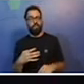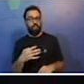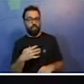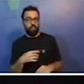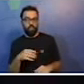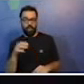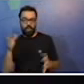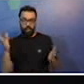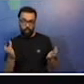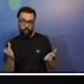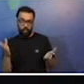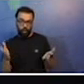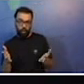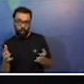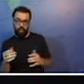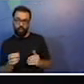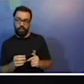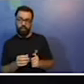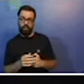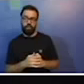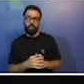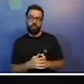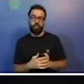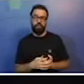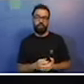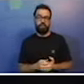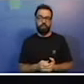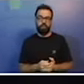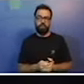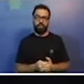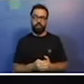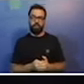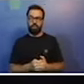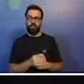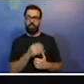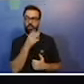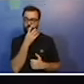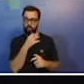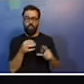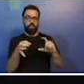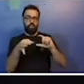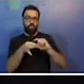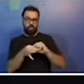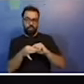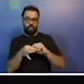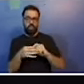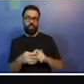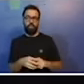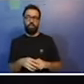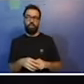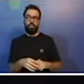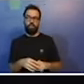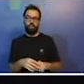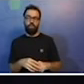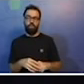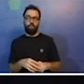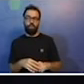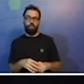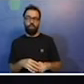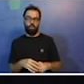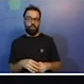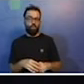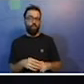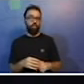R$5 é suficiente para a gorjeta. Então, esse está concordando aí com